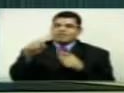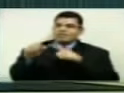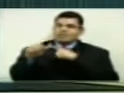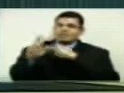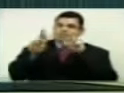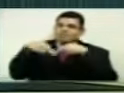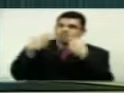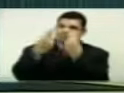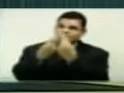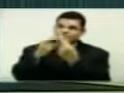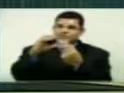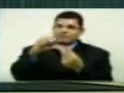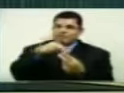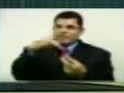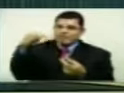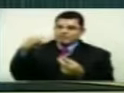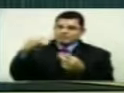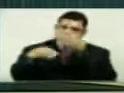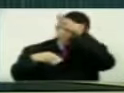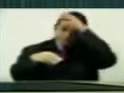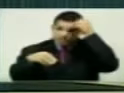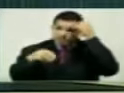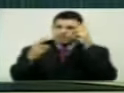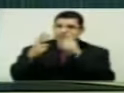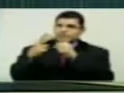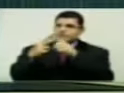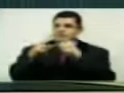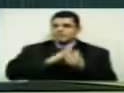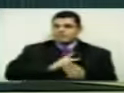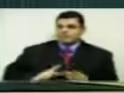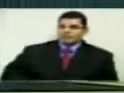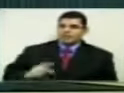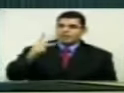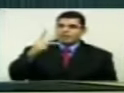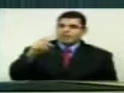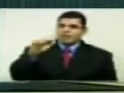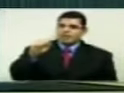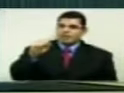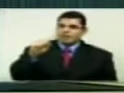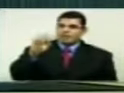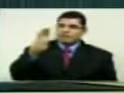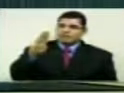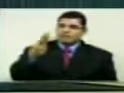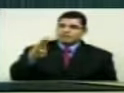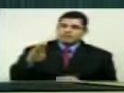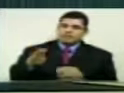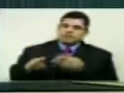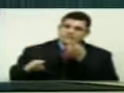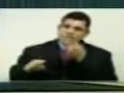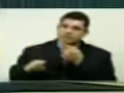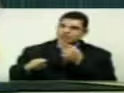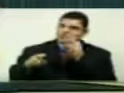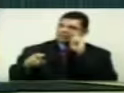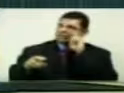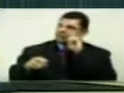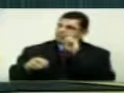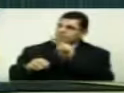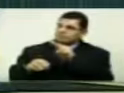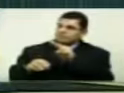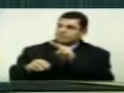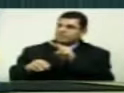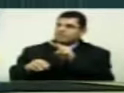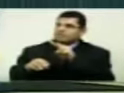uma reunião na Câmara Municipal de Manaus com os 2 vereadores do PSB e acabei por